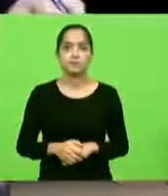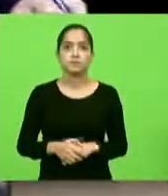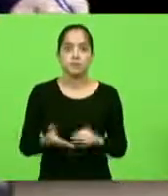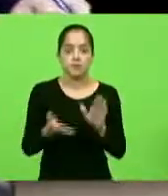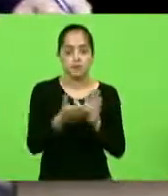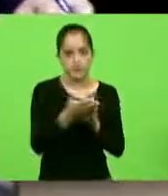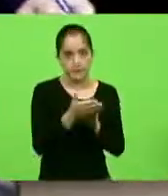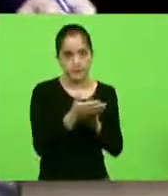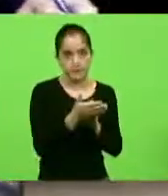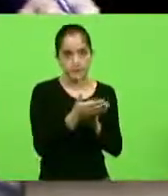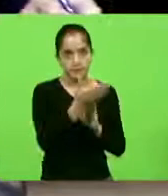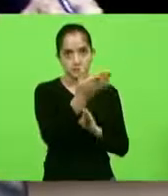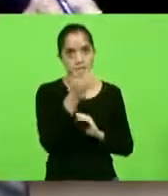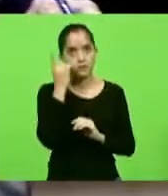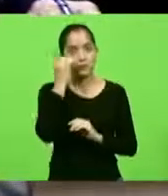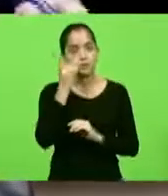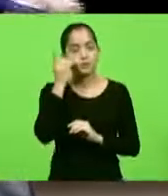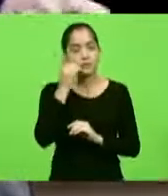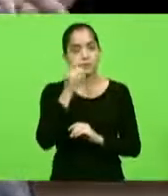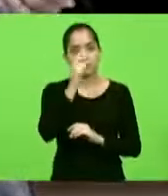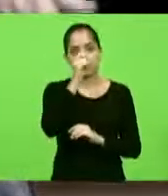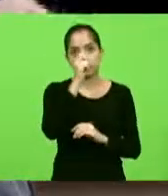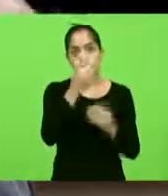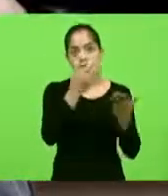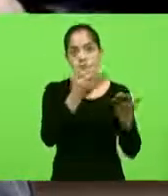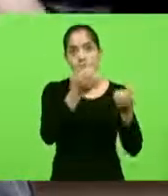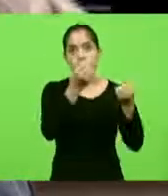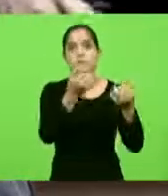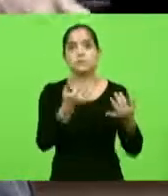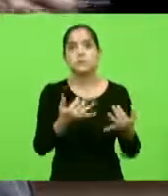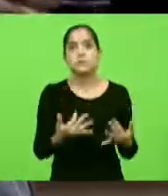parabenizar a fala do deputado João Amin sobre